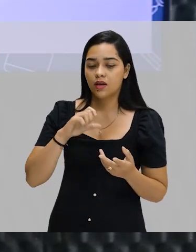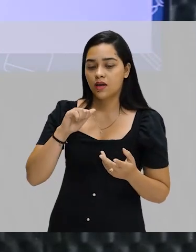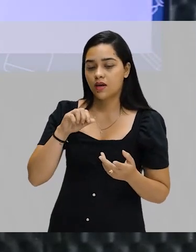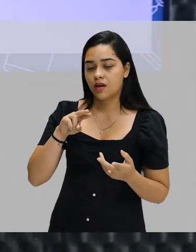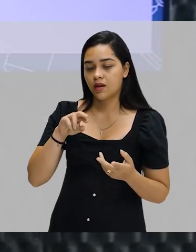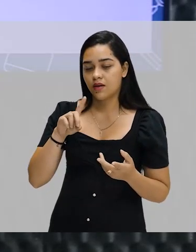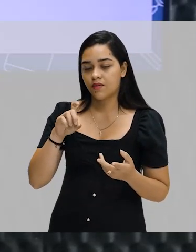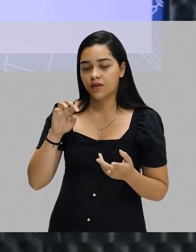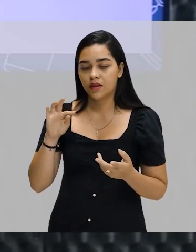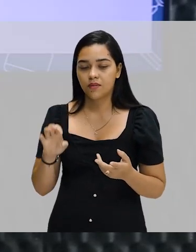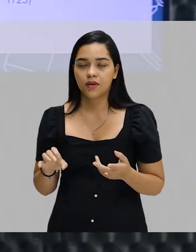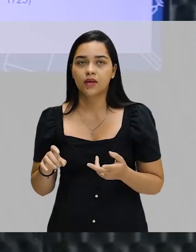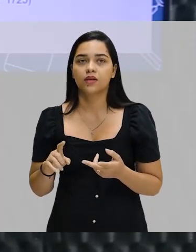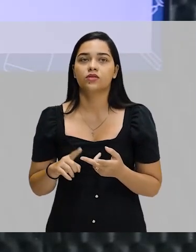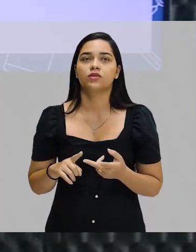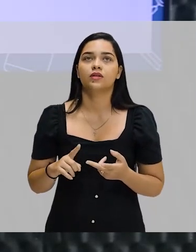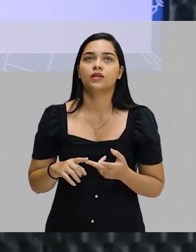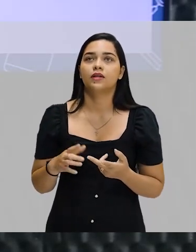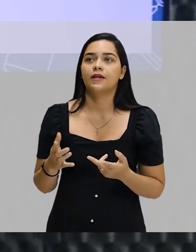avidamente,